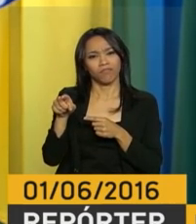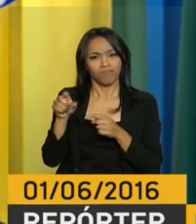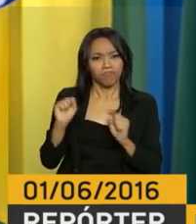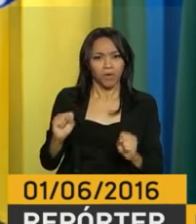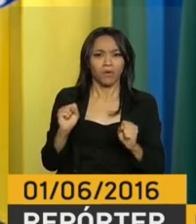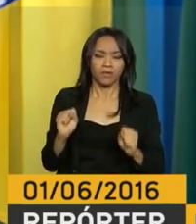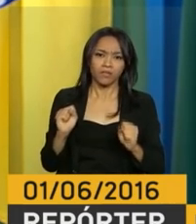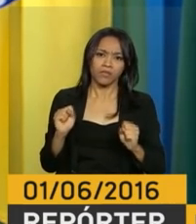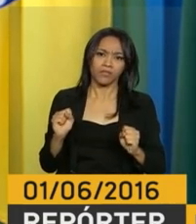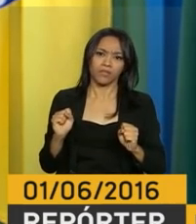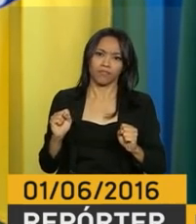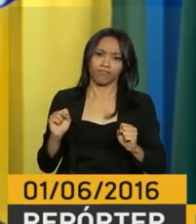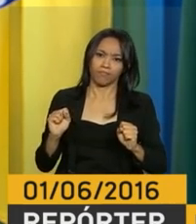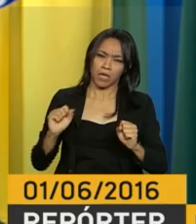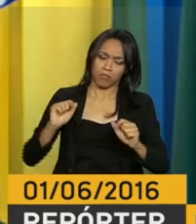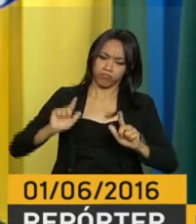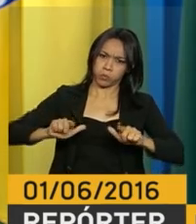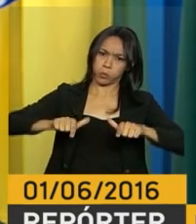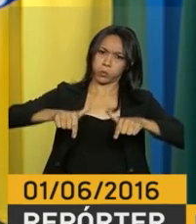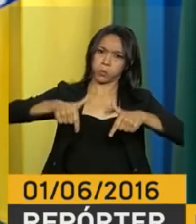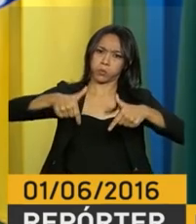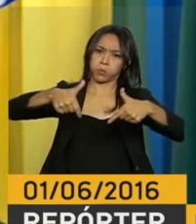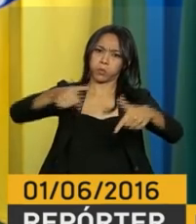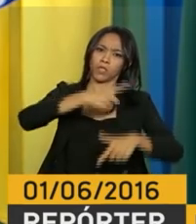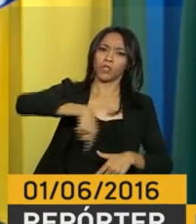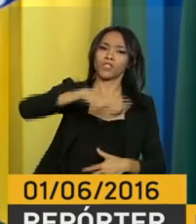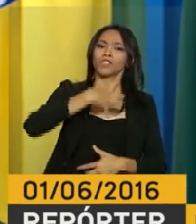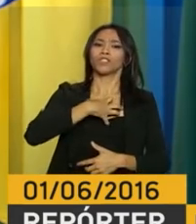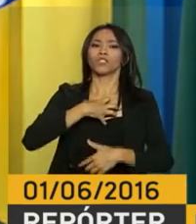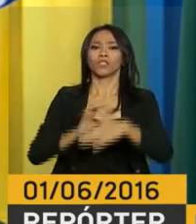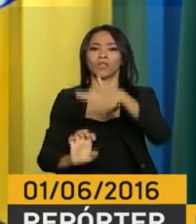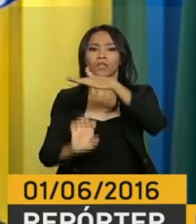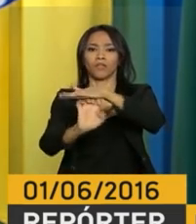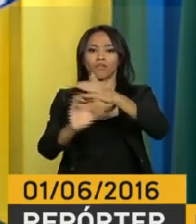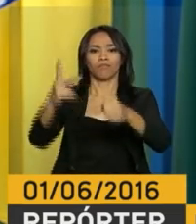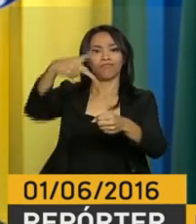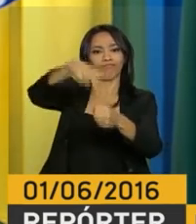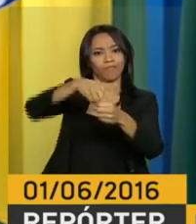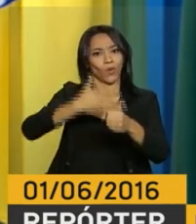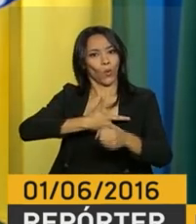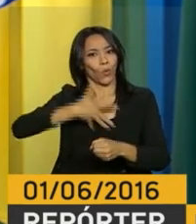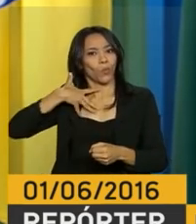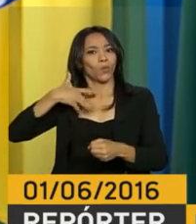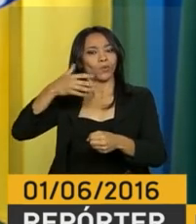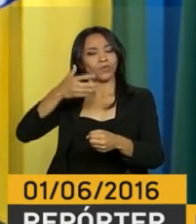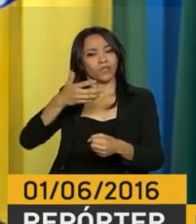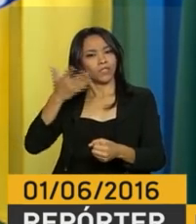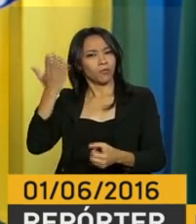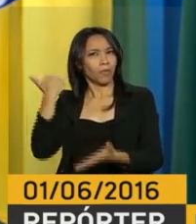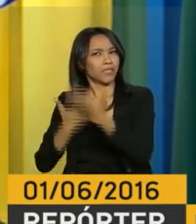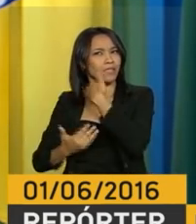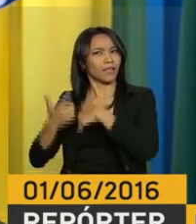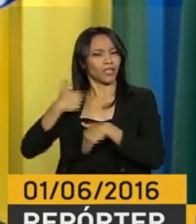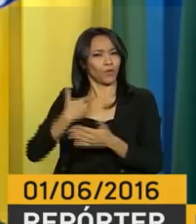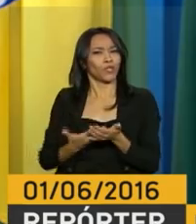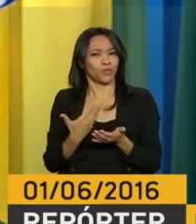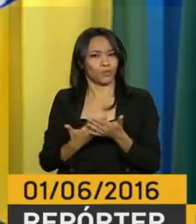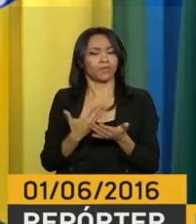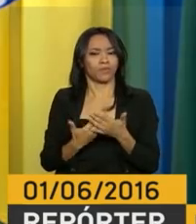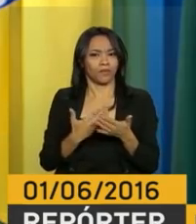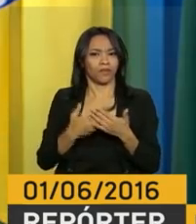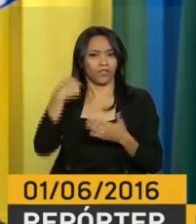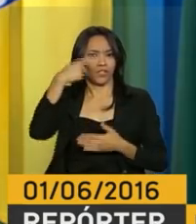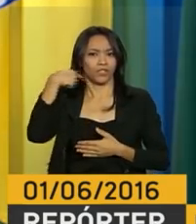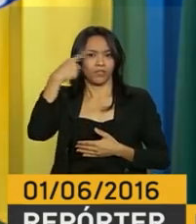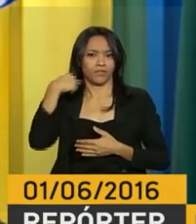nós tenhamos orgulho da nossa Petrobrás que voltemos aos olhos aos tempos em que eu era estudante de direito da faculdade do Lago de São